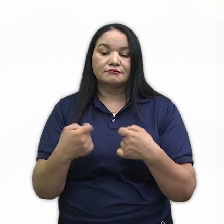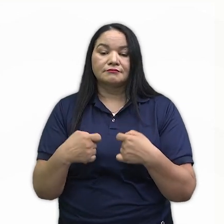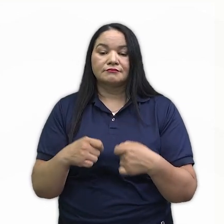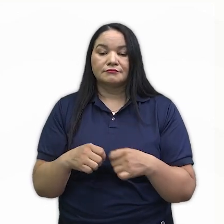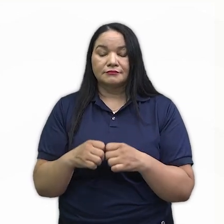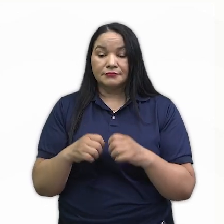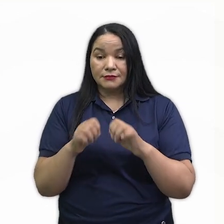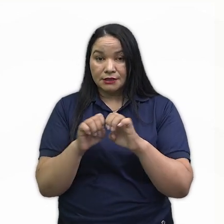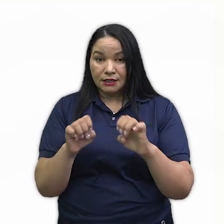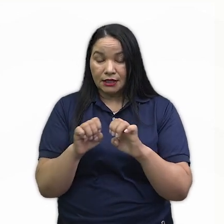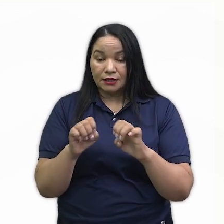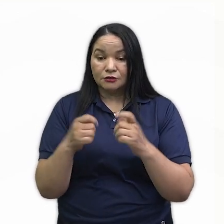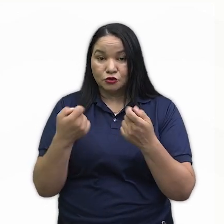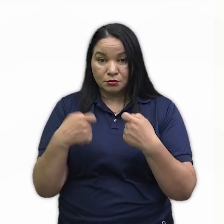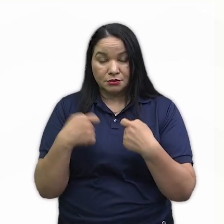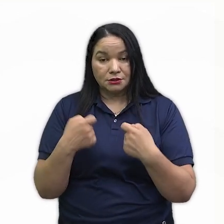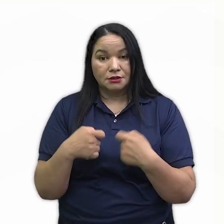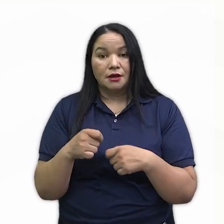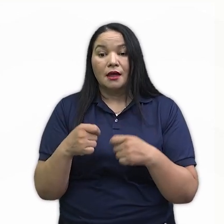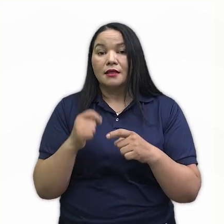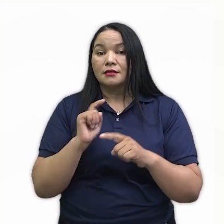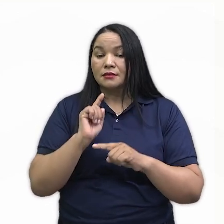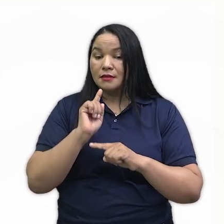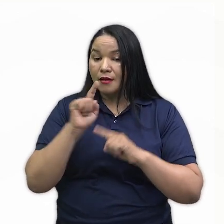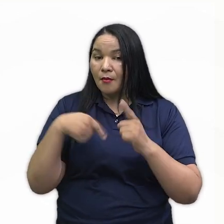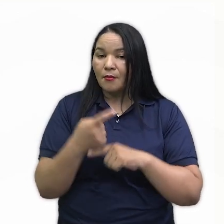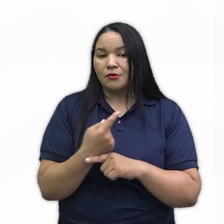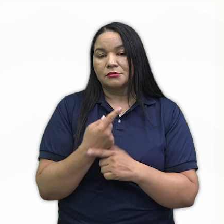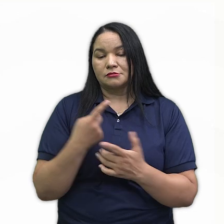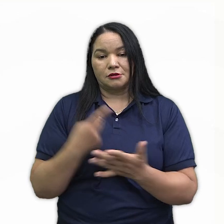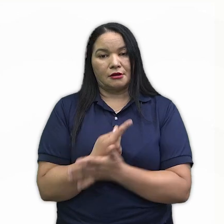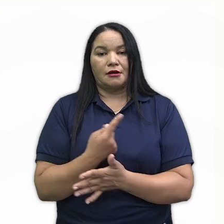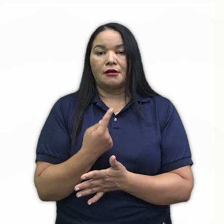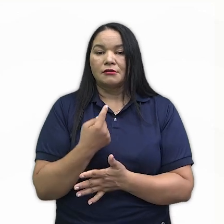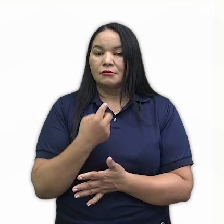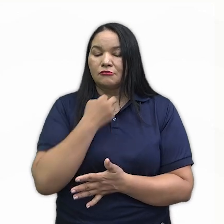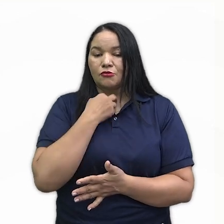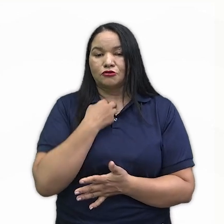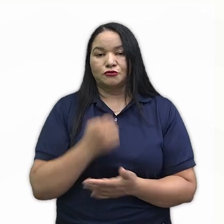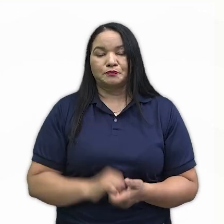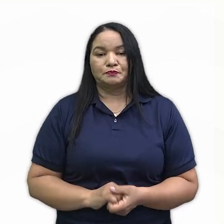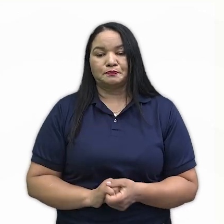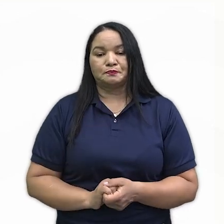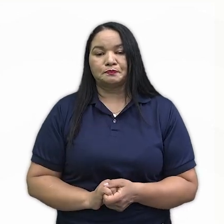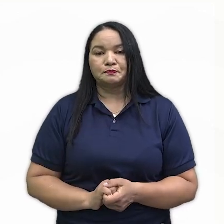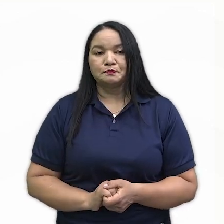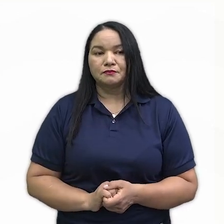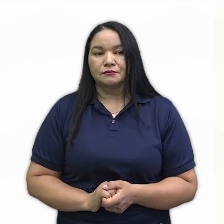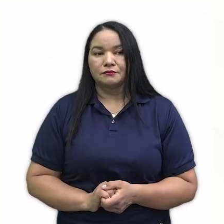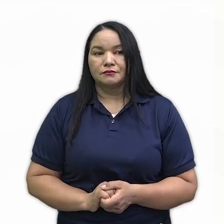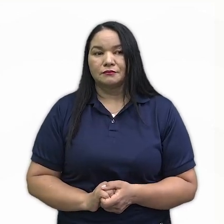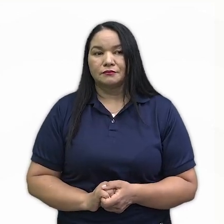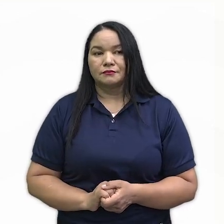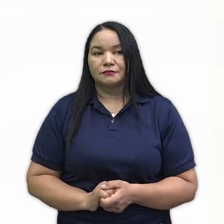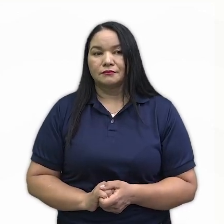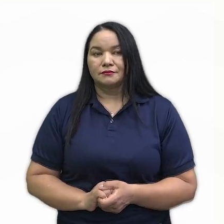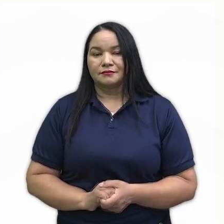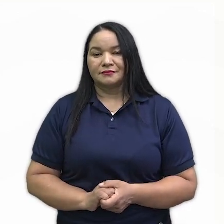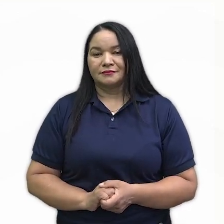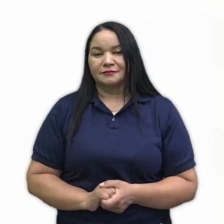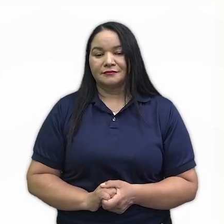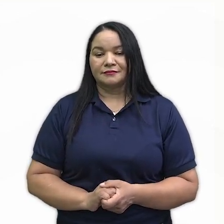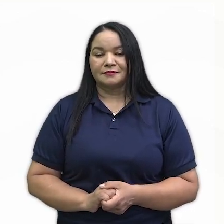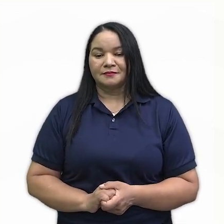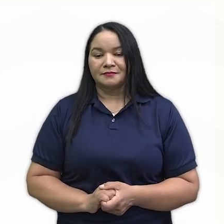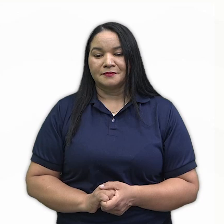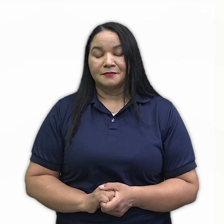essa condição de existência para que você não cometa nenhum pecado matemático.